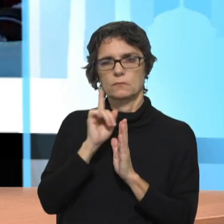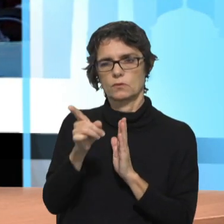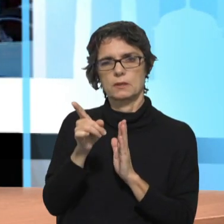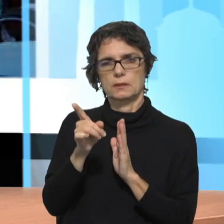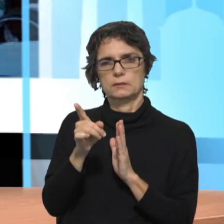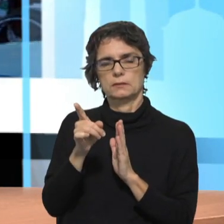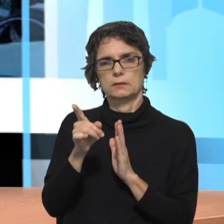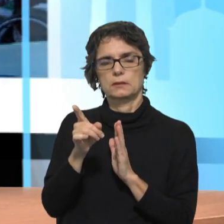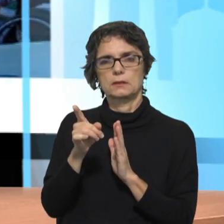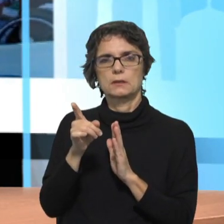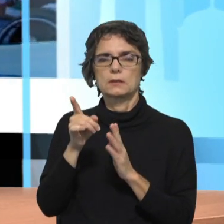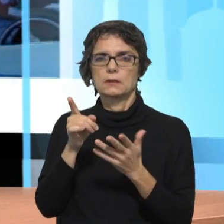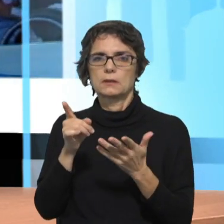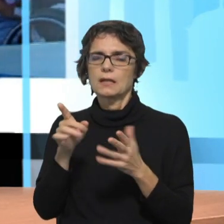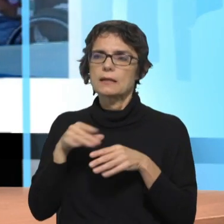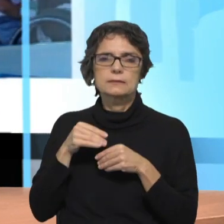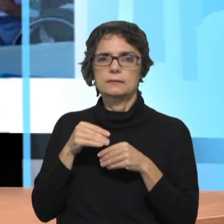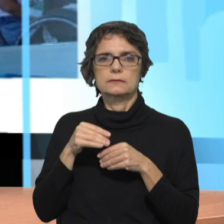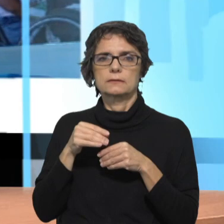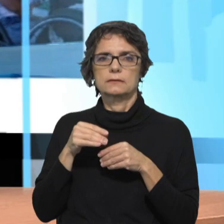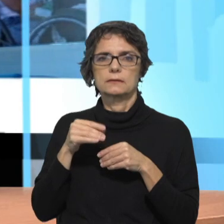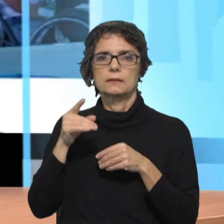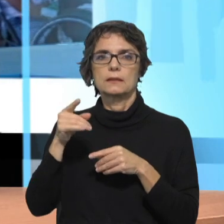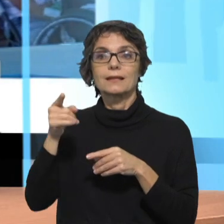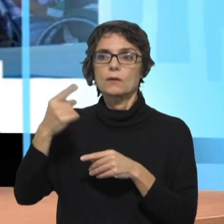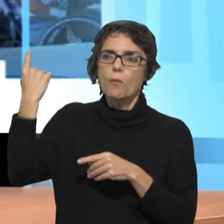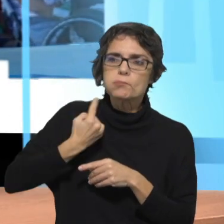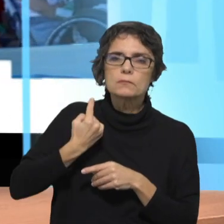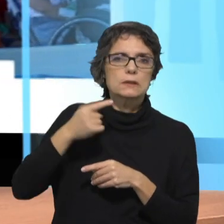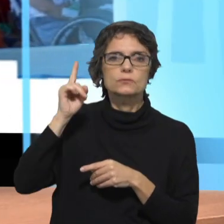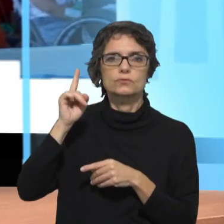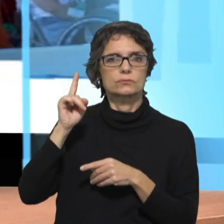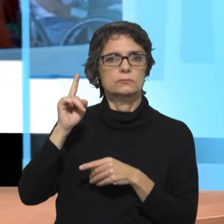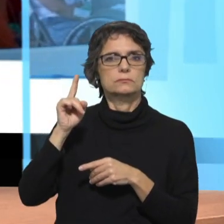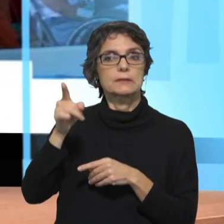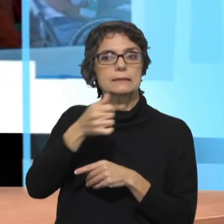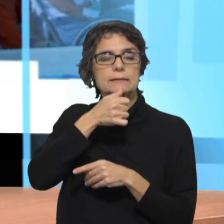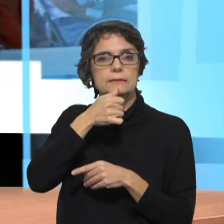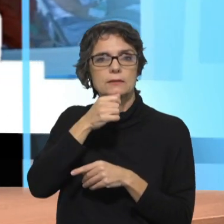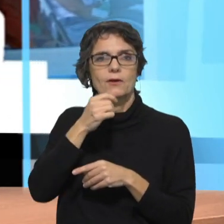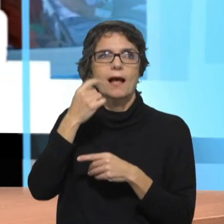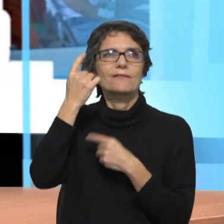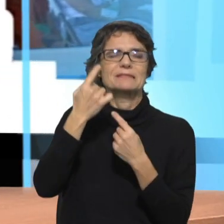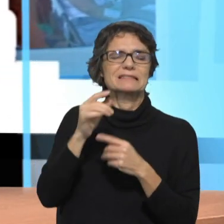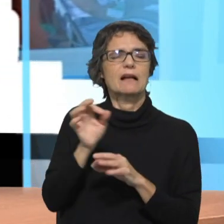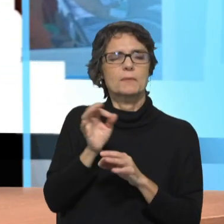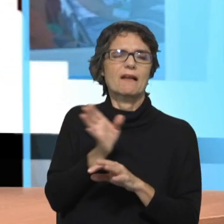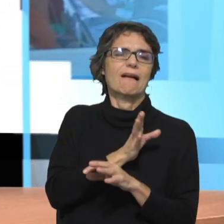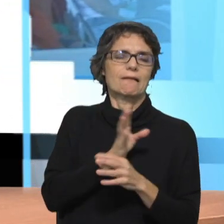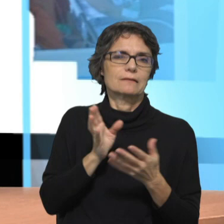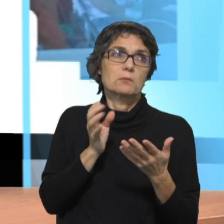Deus não impôs nada a Maria. Maria decidiu na sua liberdade. Podemos pensar que foi preparada para este momento, desde